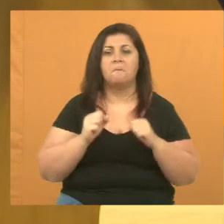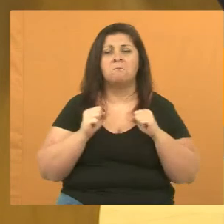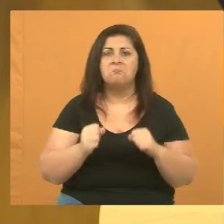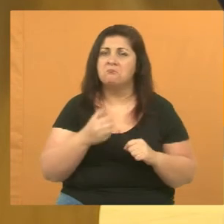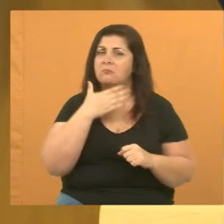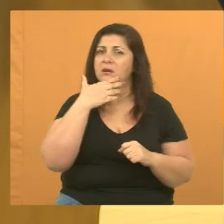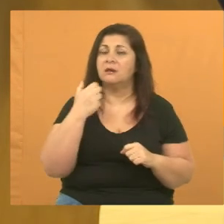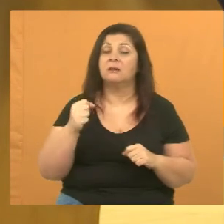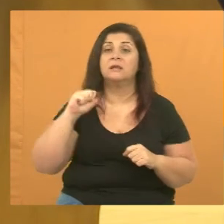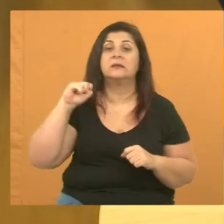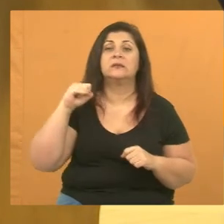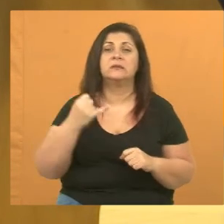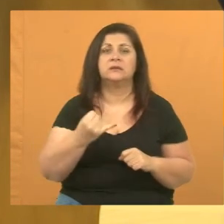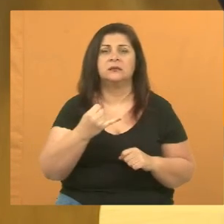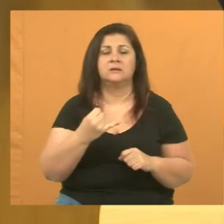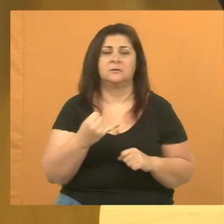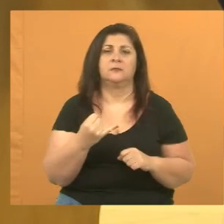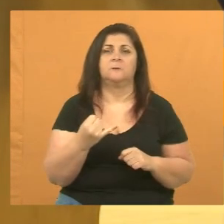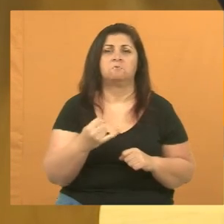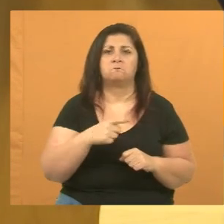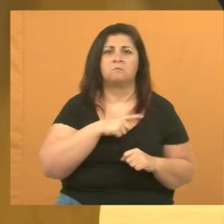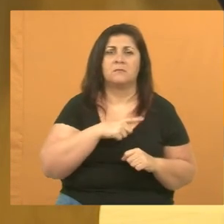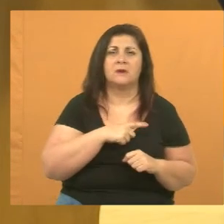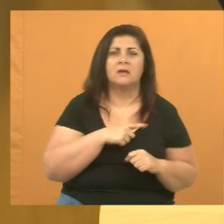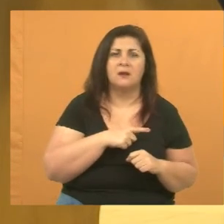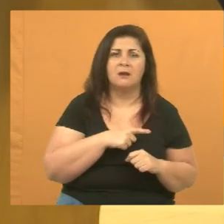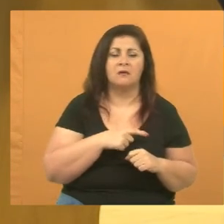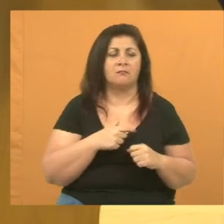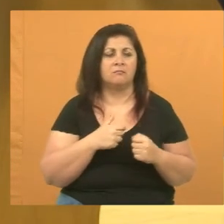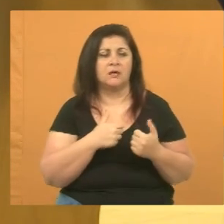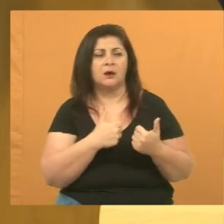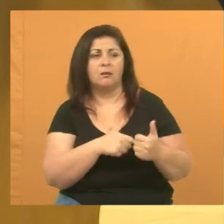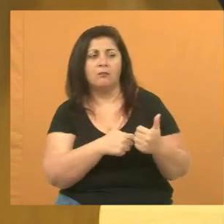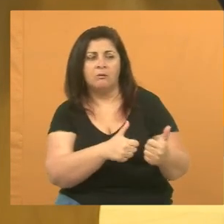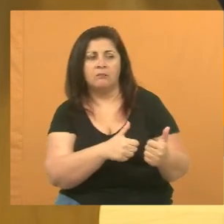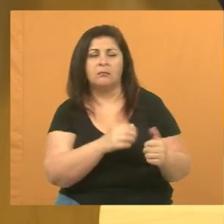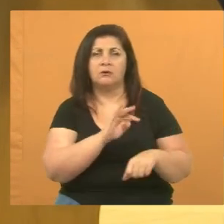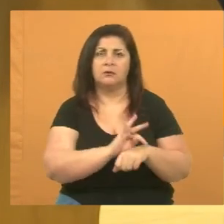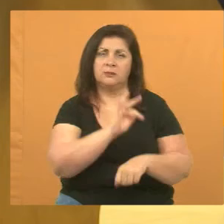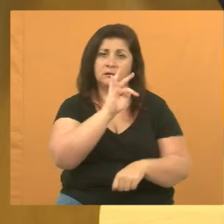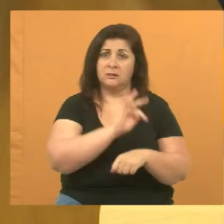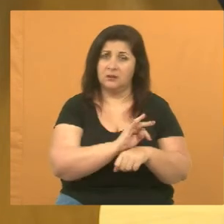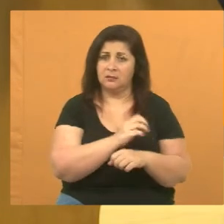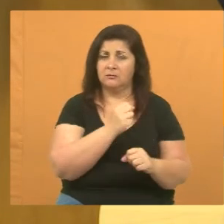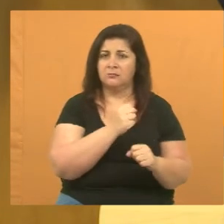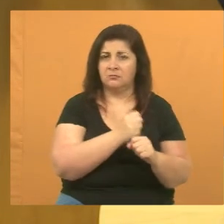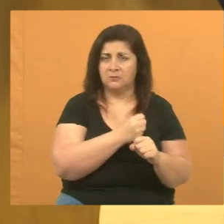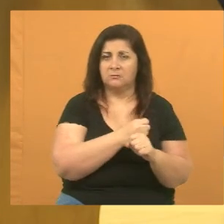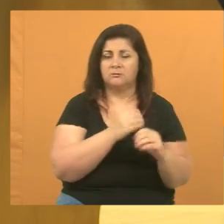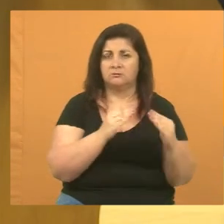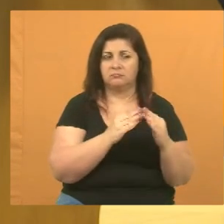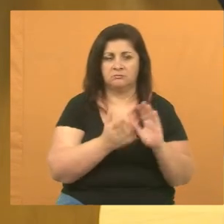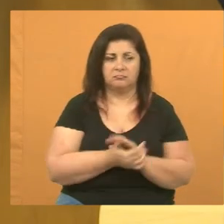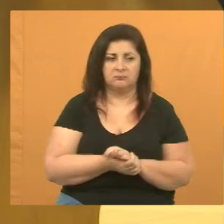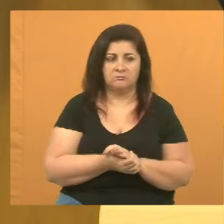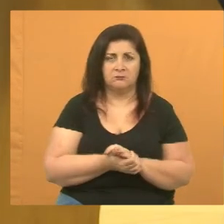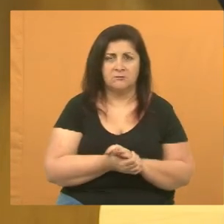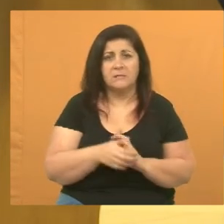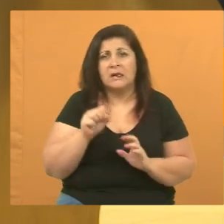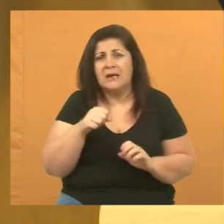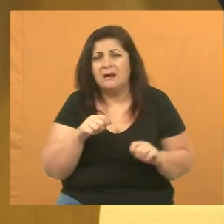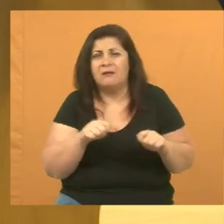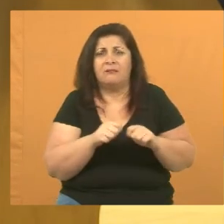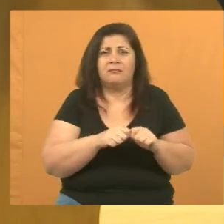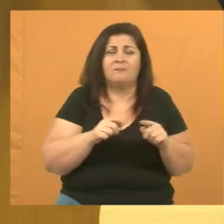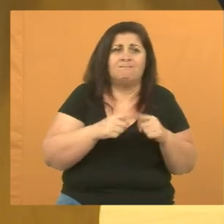melhor se nós tivéssemos acompanhamento técnico para construir a casa, né? Nós construímos de